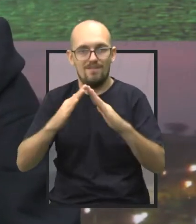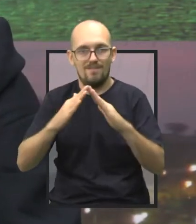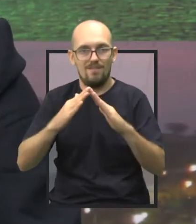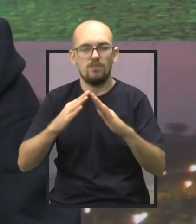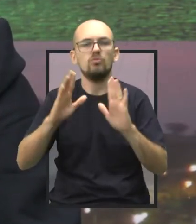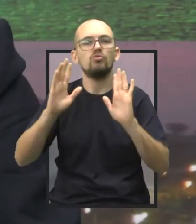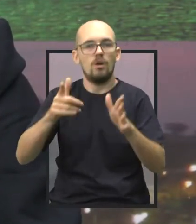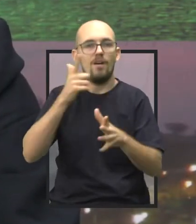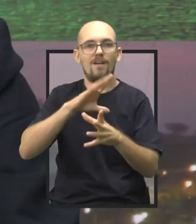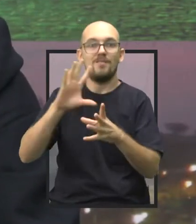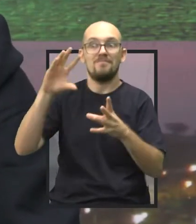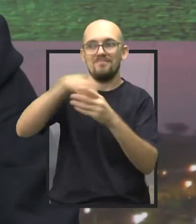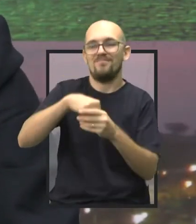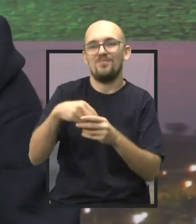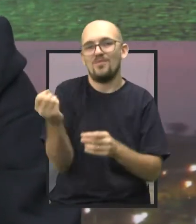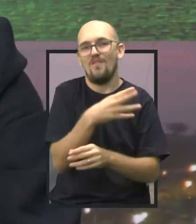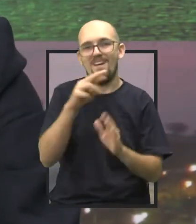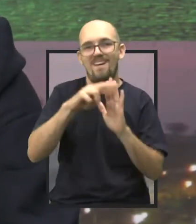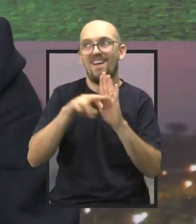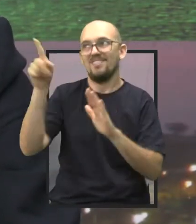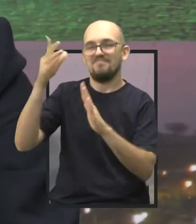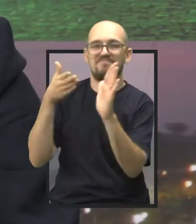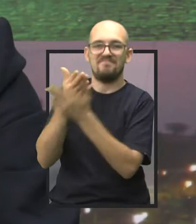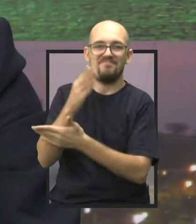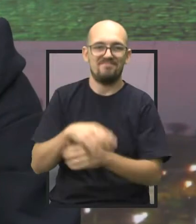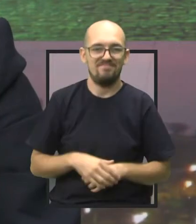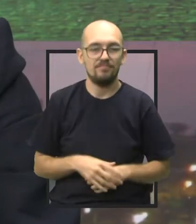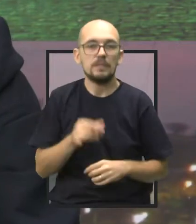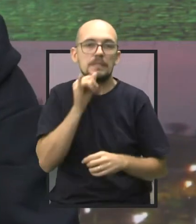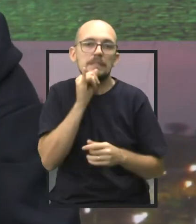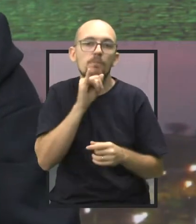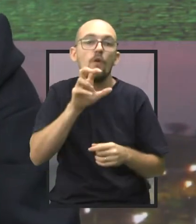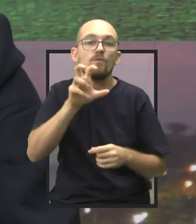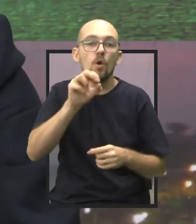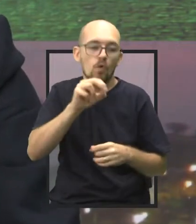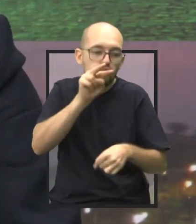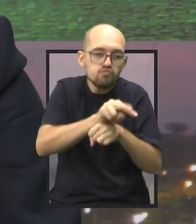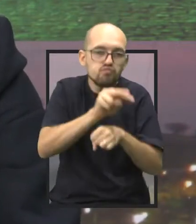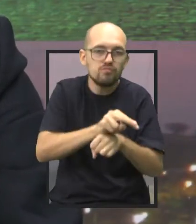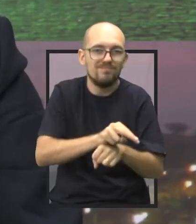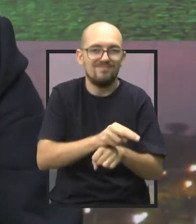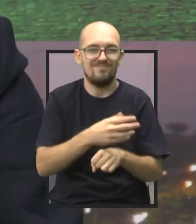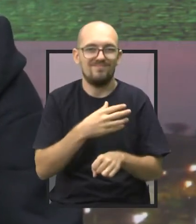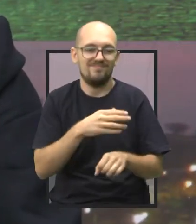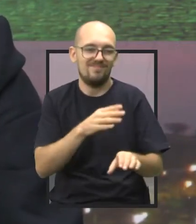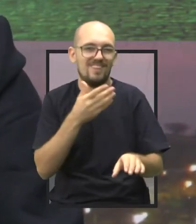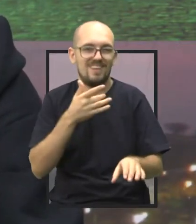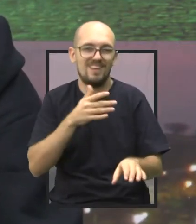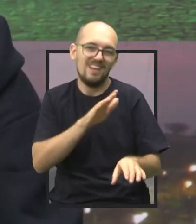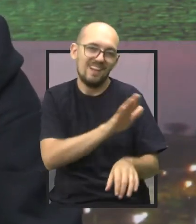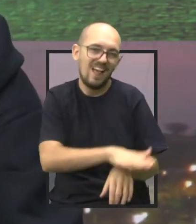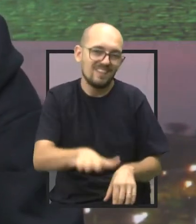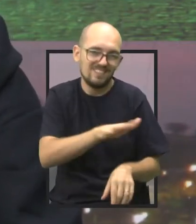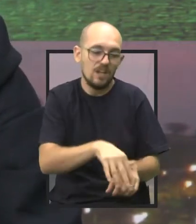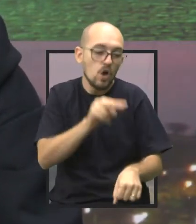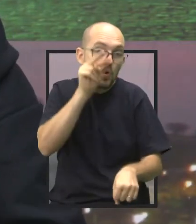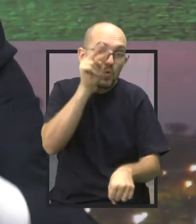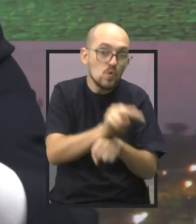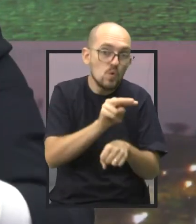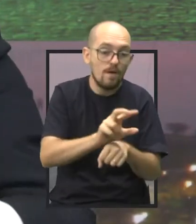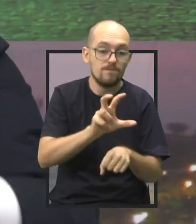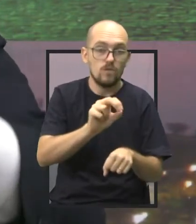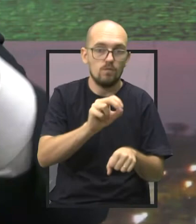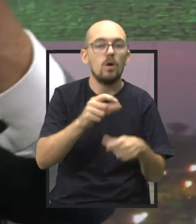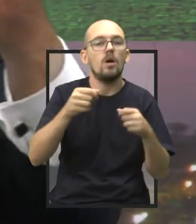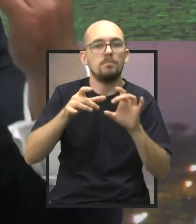conseguimos incluir o novo critério. Então, a avó que tem a guarda, isso documentalmente falando, né, Val? Ele tem que ter